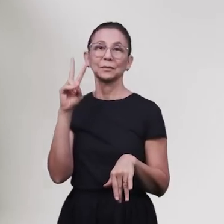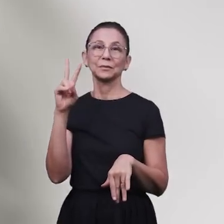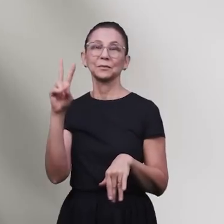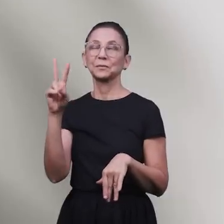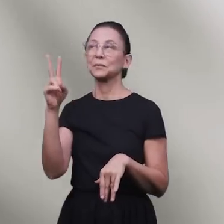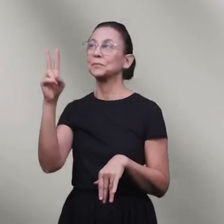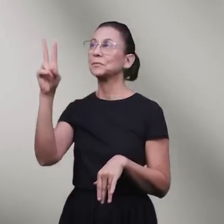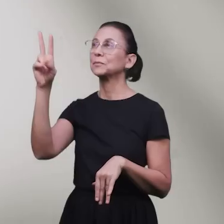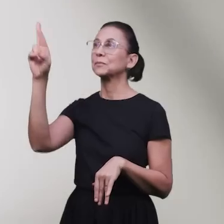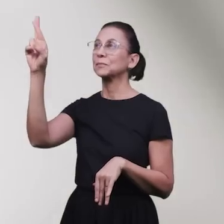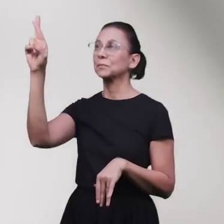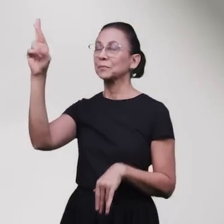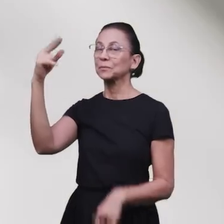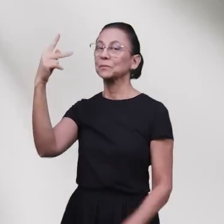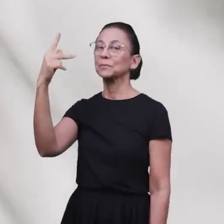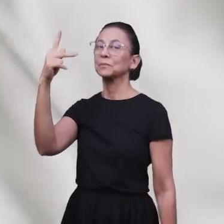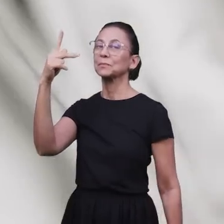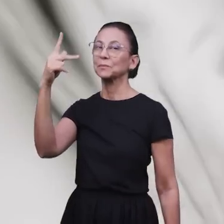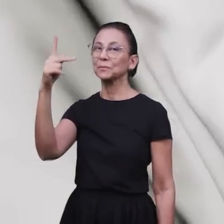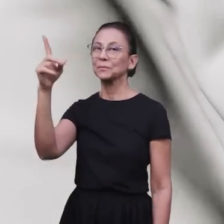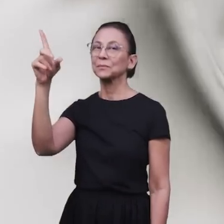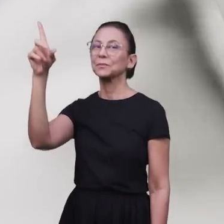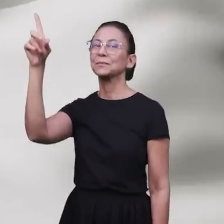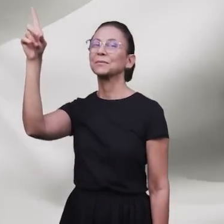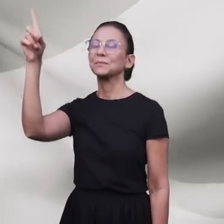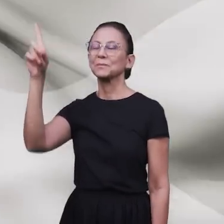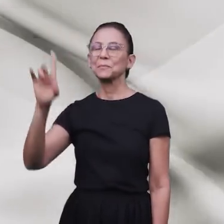para verem o vosso